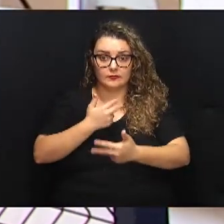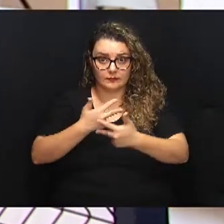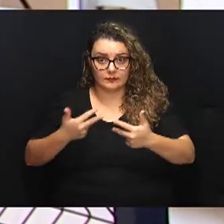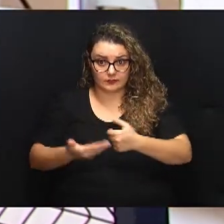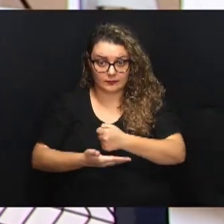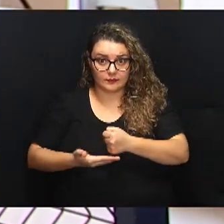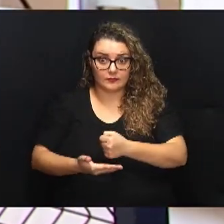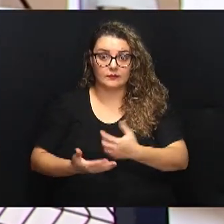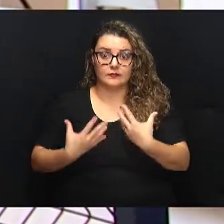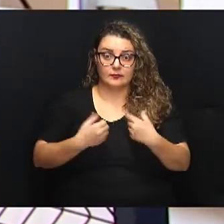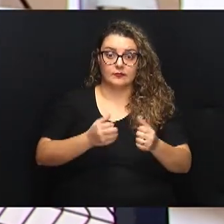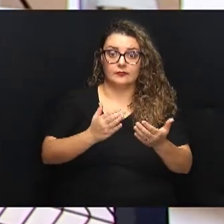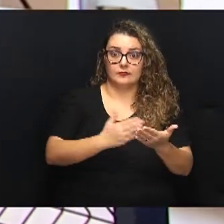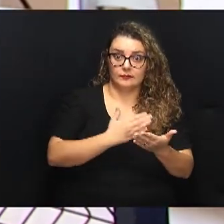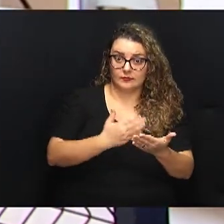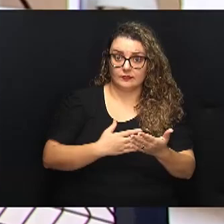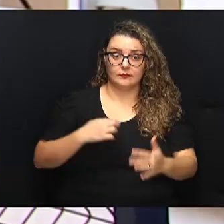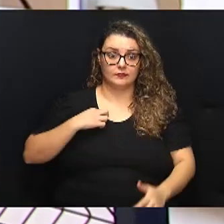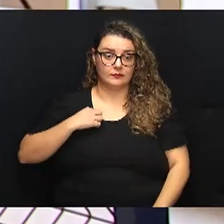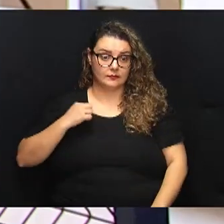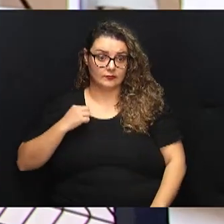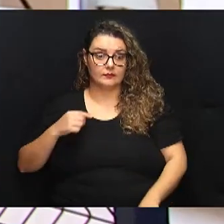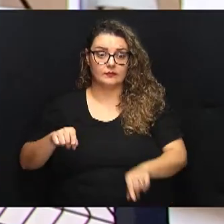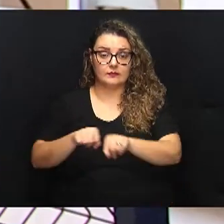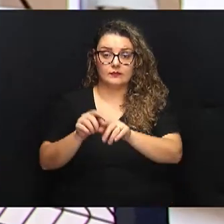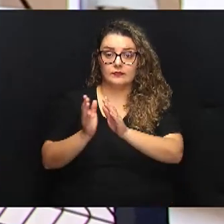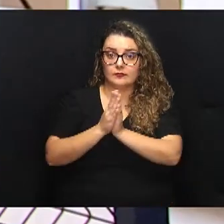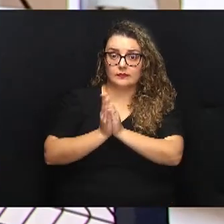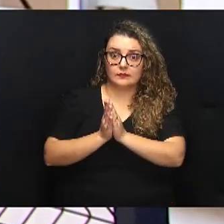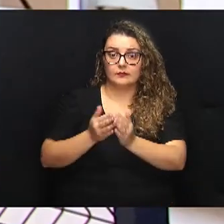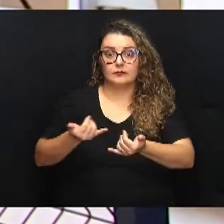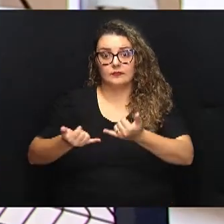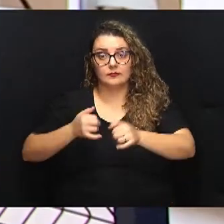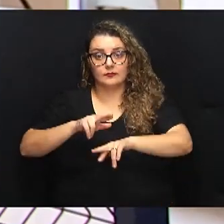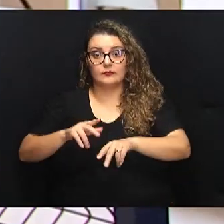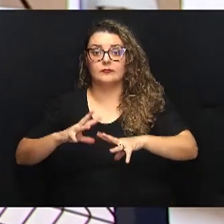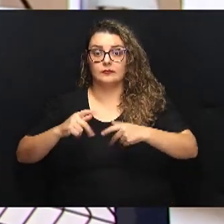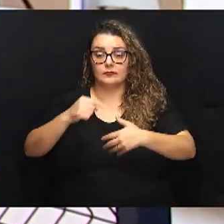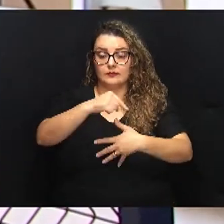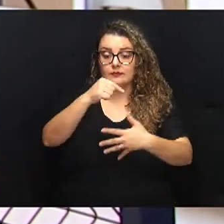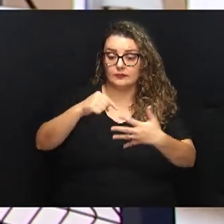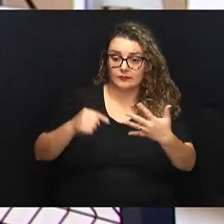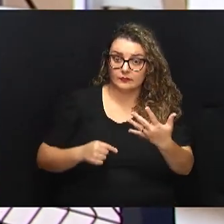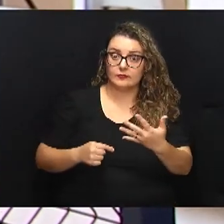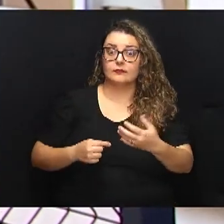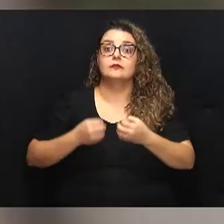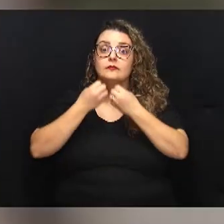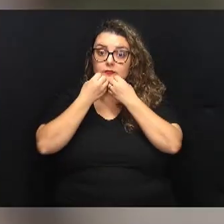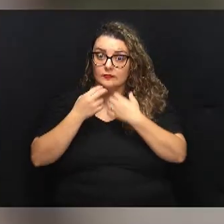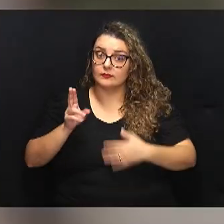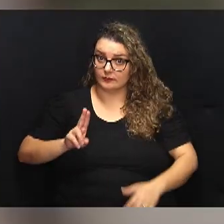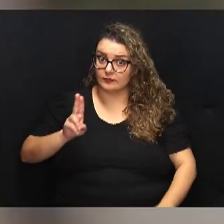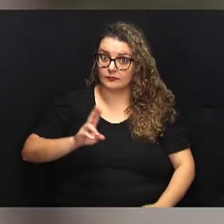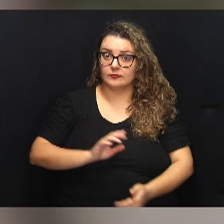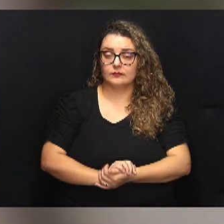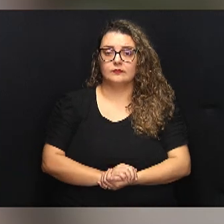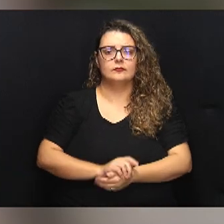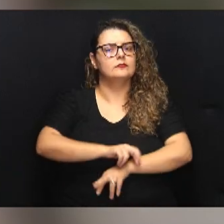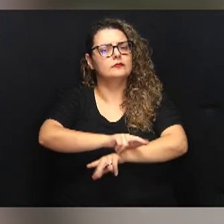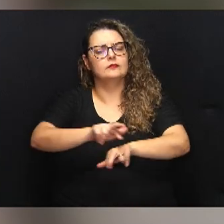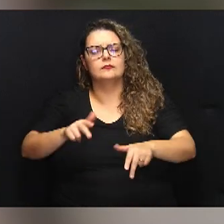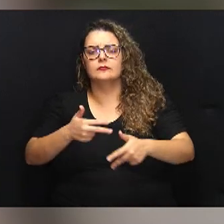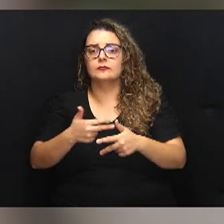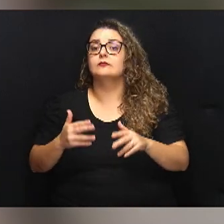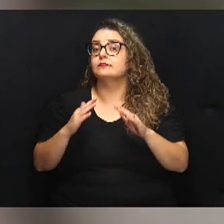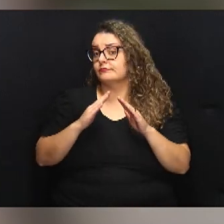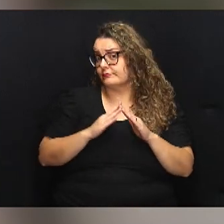aceita livros, roupas e brinquedos. Lembrando que todos os itens devem estar em bom estado. Tem um monte de coisa que a gente tem em